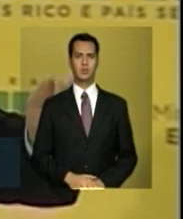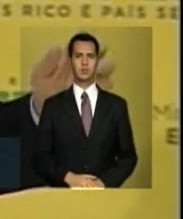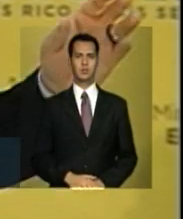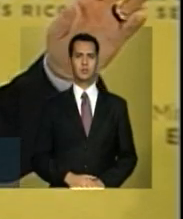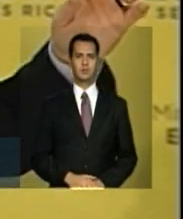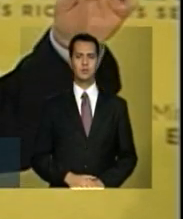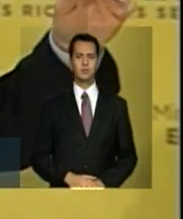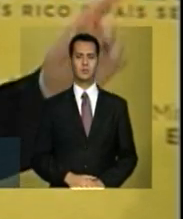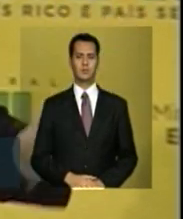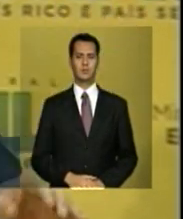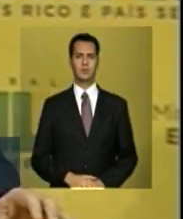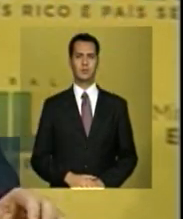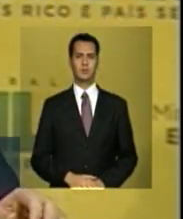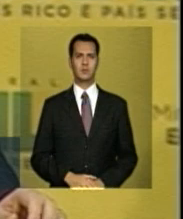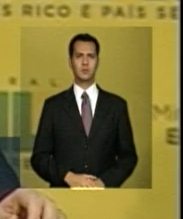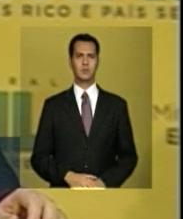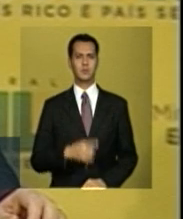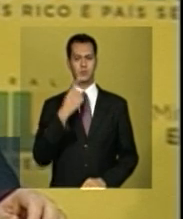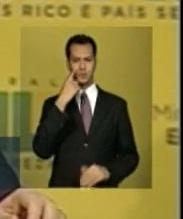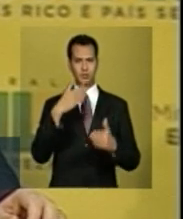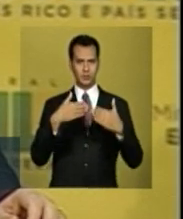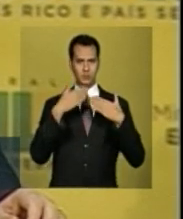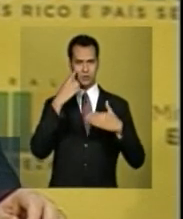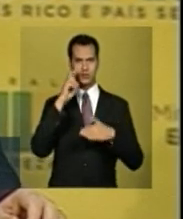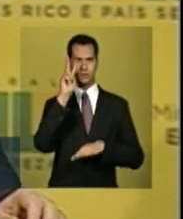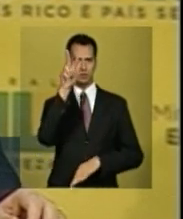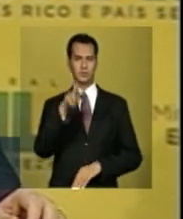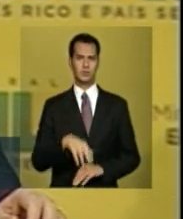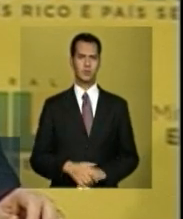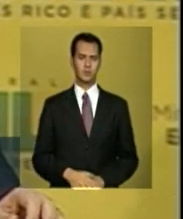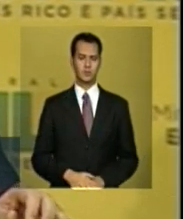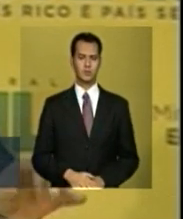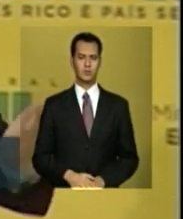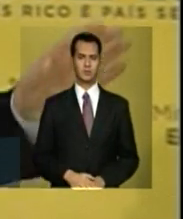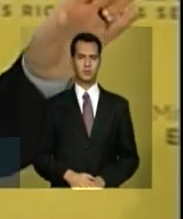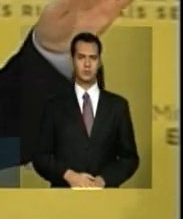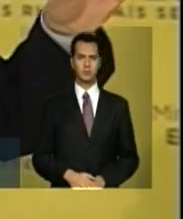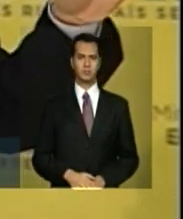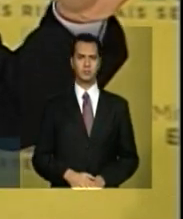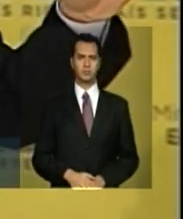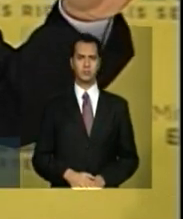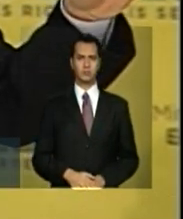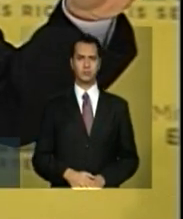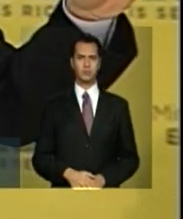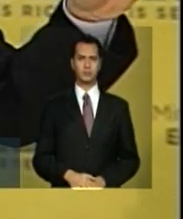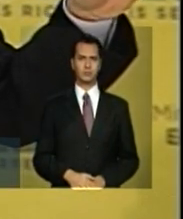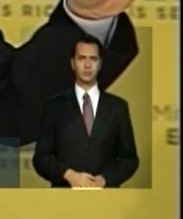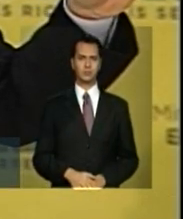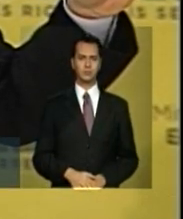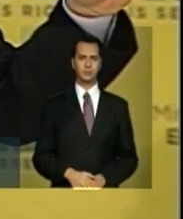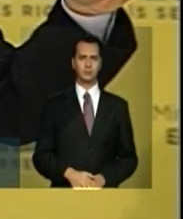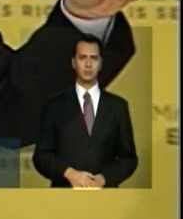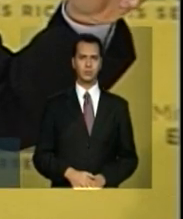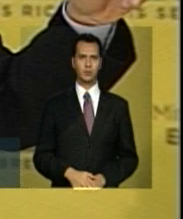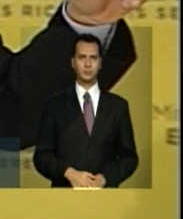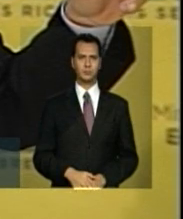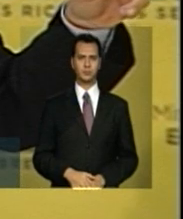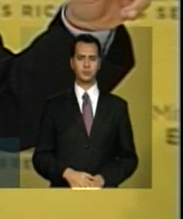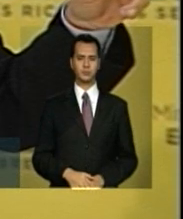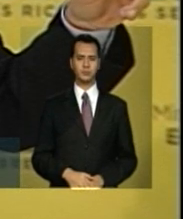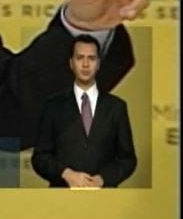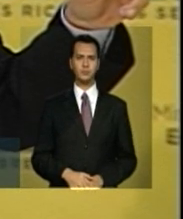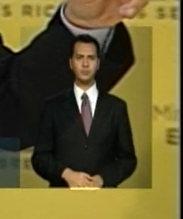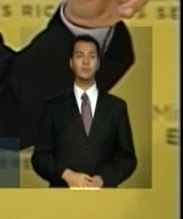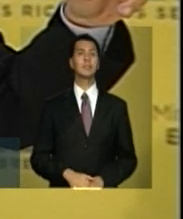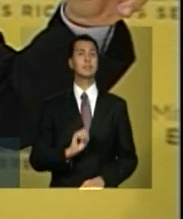pouquinho põe lá em cima então Eh quando é amarela